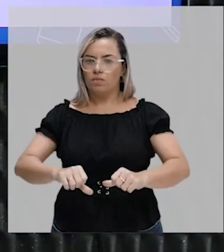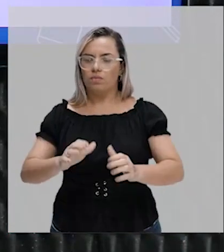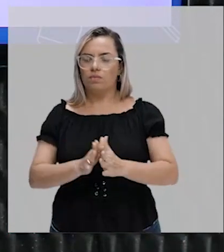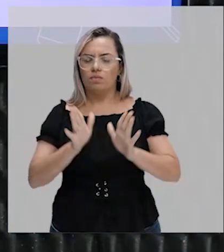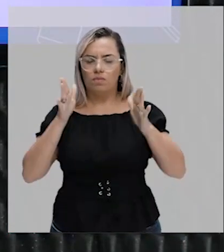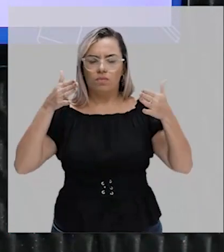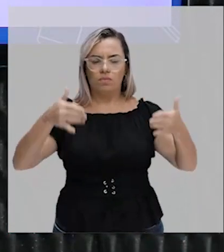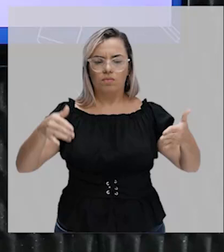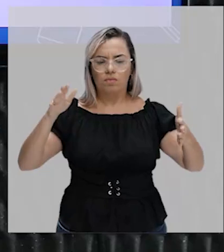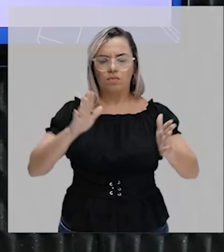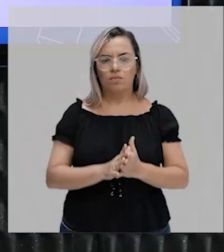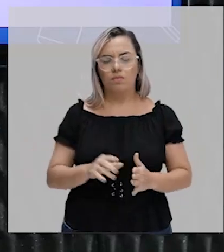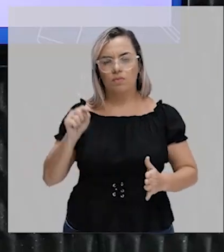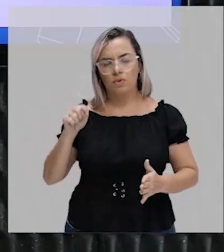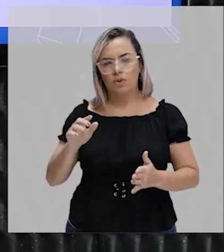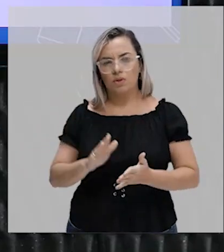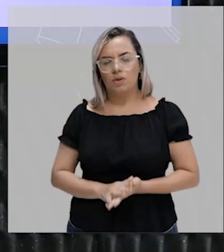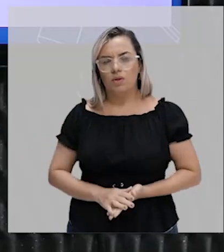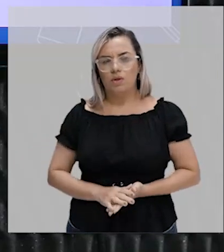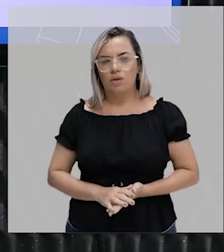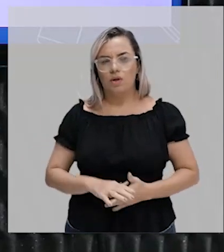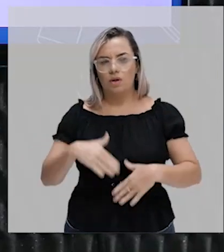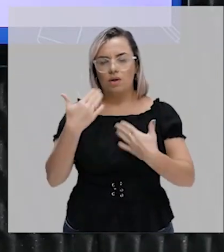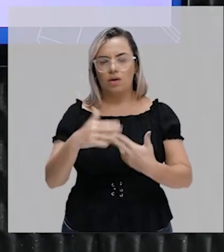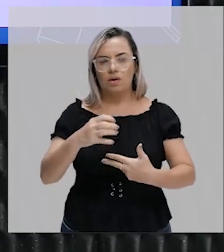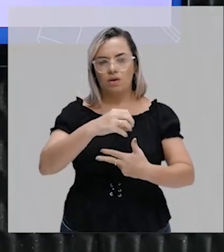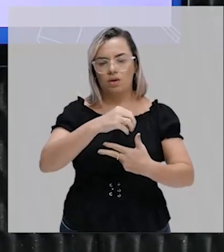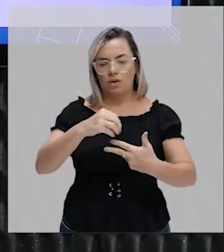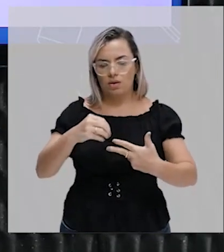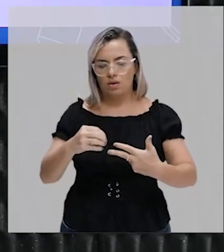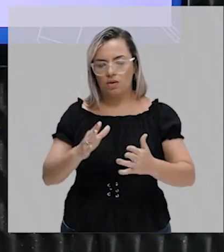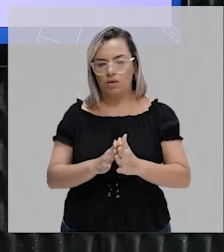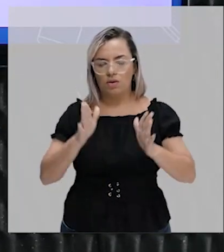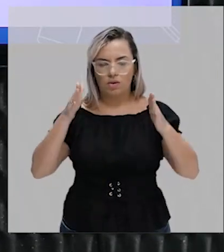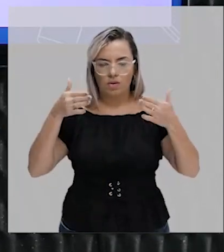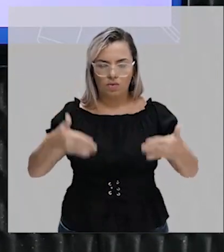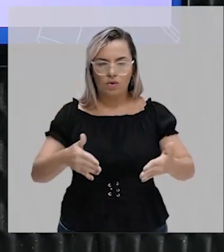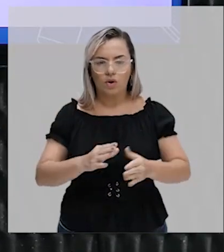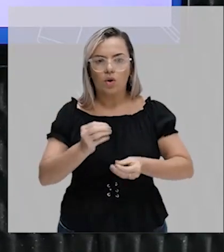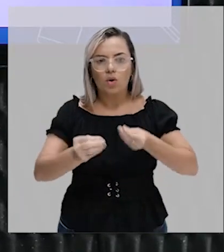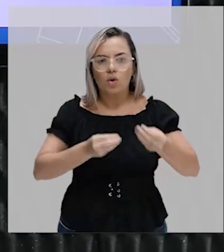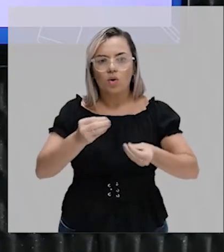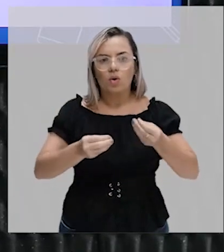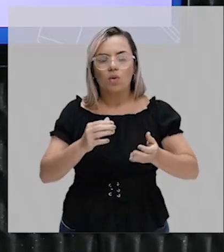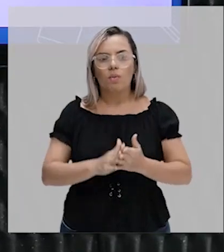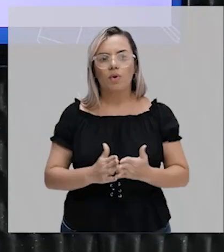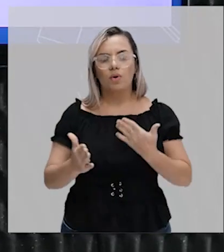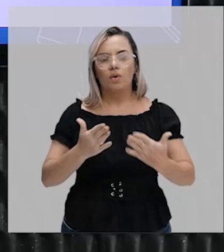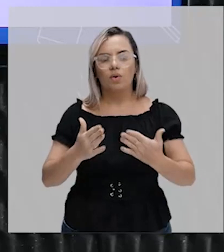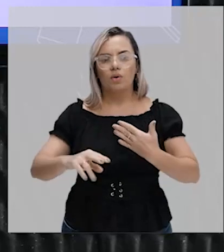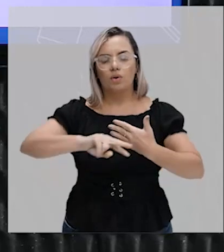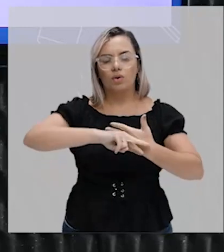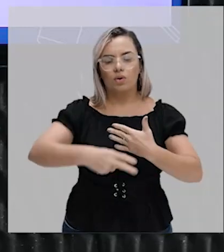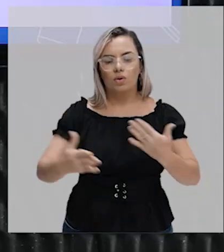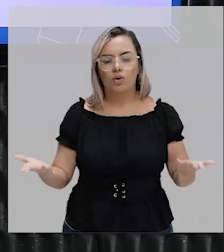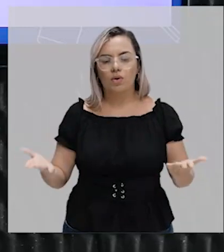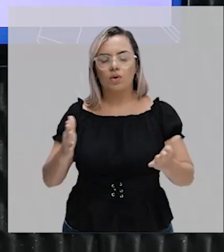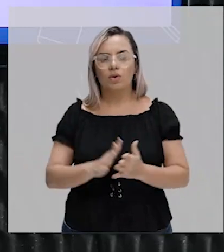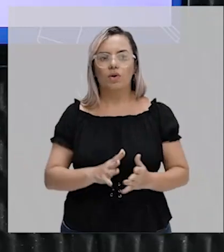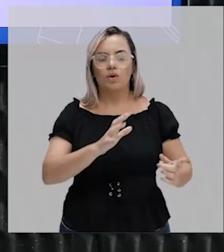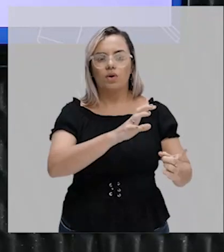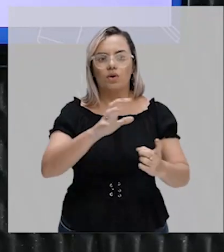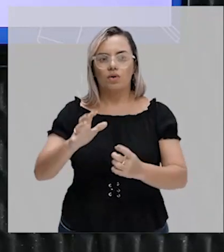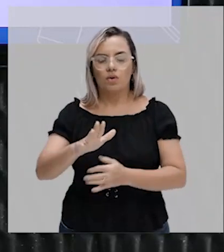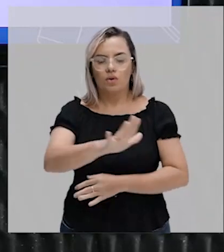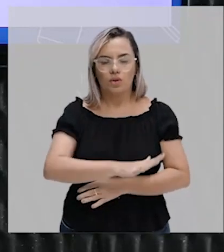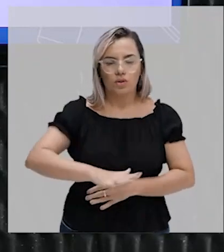muito atento, porque normalmente as provas do Enem elas estão focando muito nesse processo, tá? Como a Revolução Verde de fato impactou no espaço,